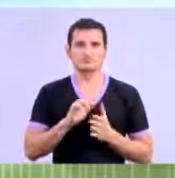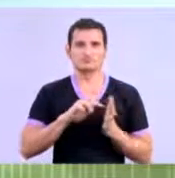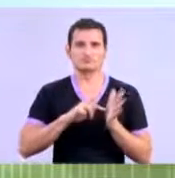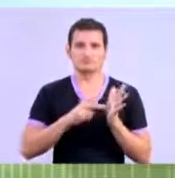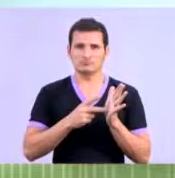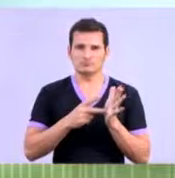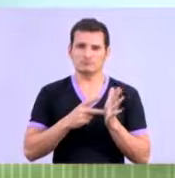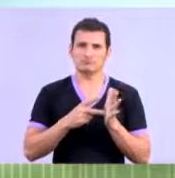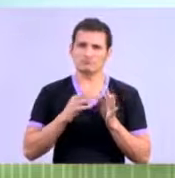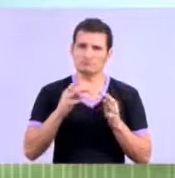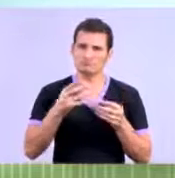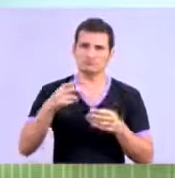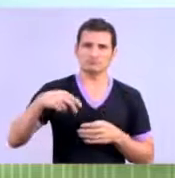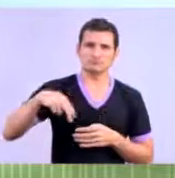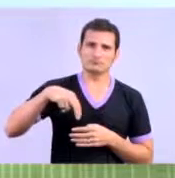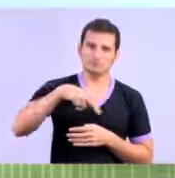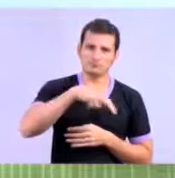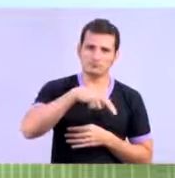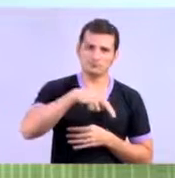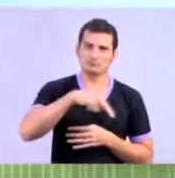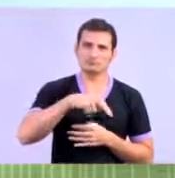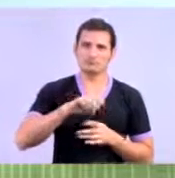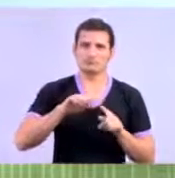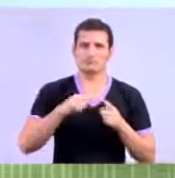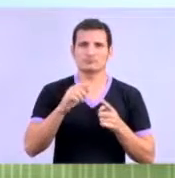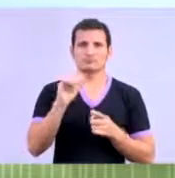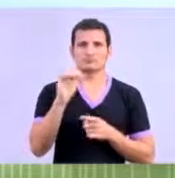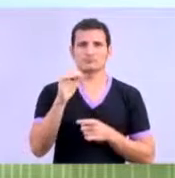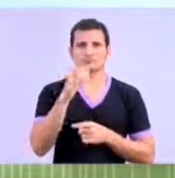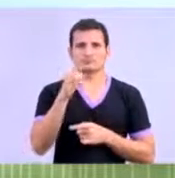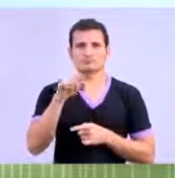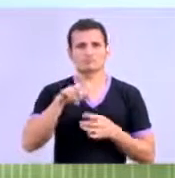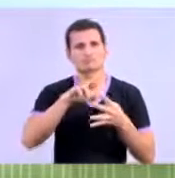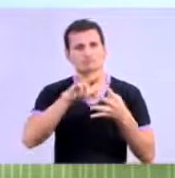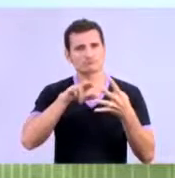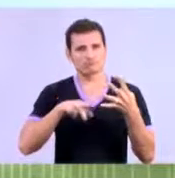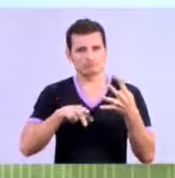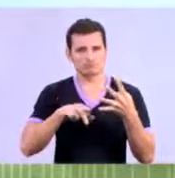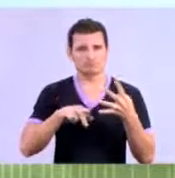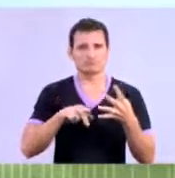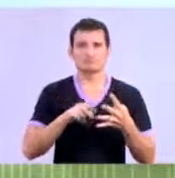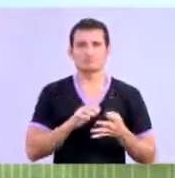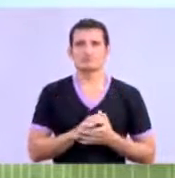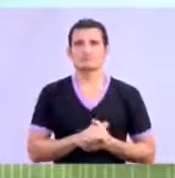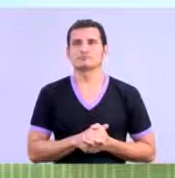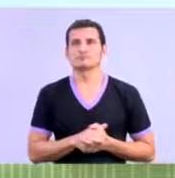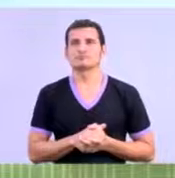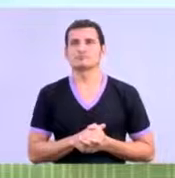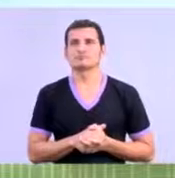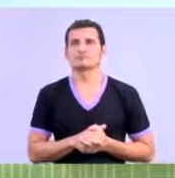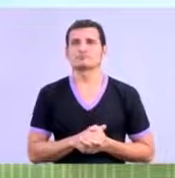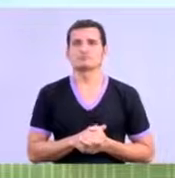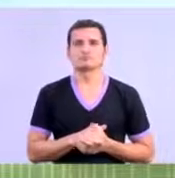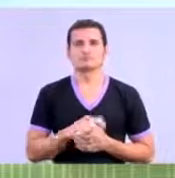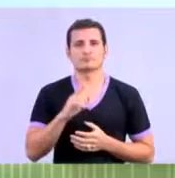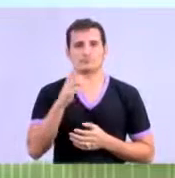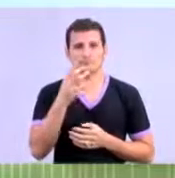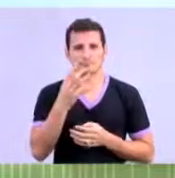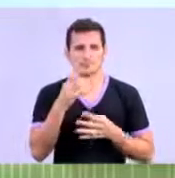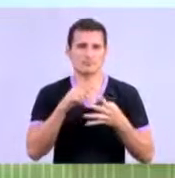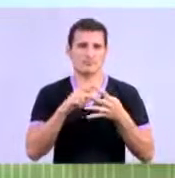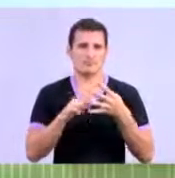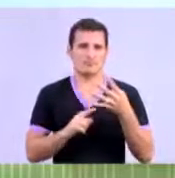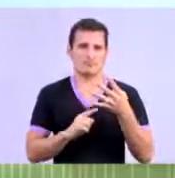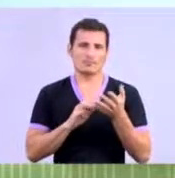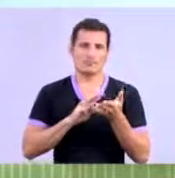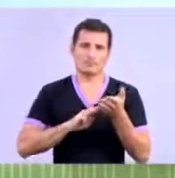significado, todos eles andam, né? Mas a ação em si é diferente uma da outra. Uma vai executar uma ação diferente da outra. São 4 métodos,